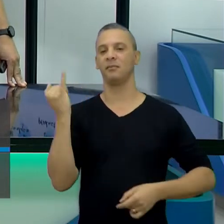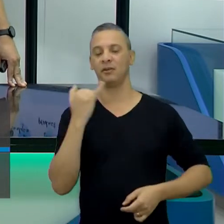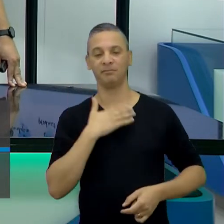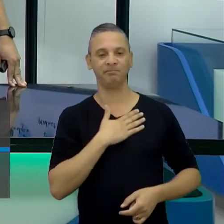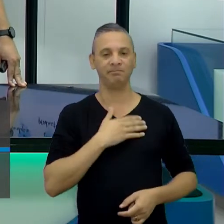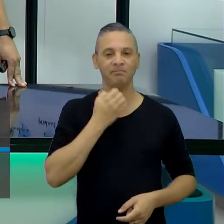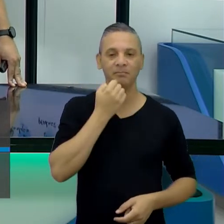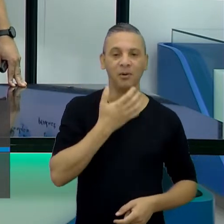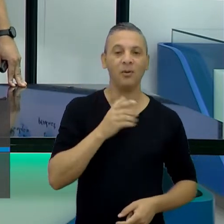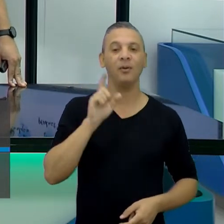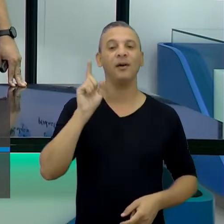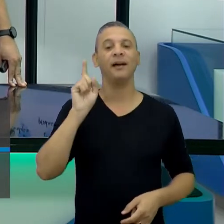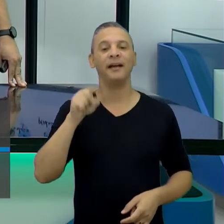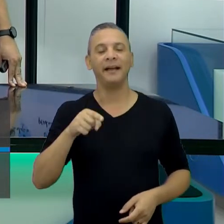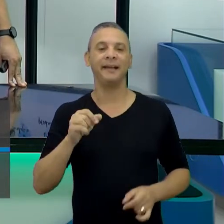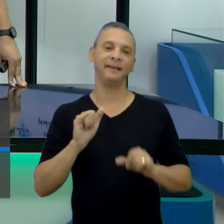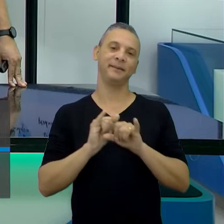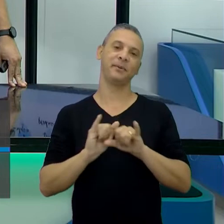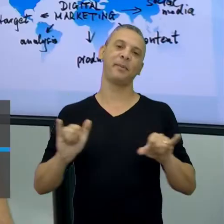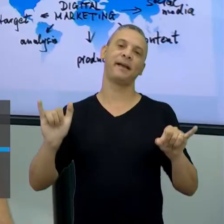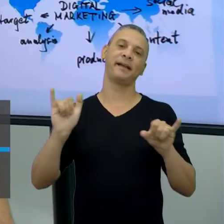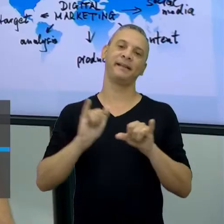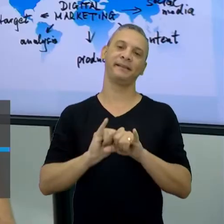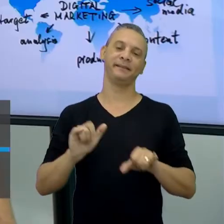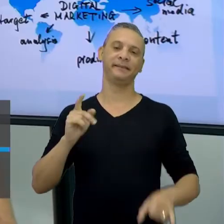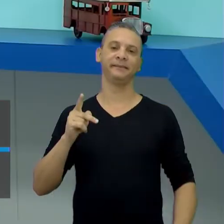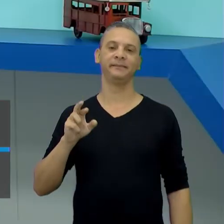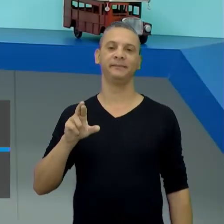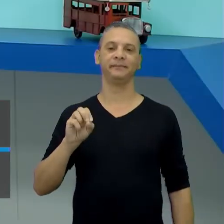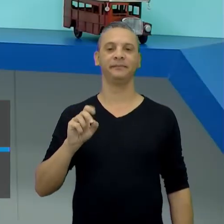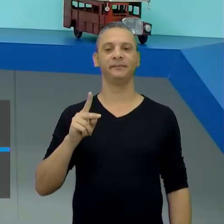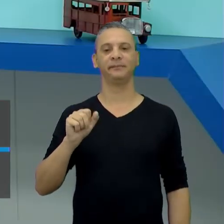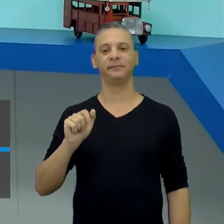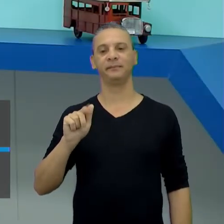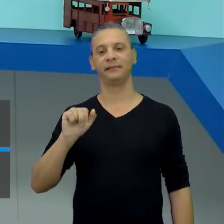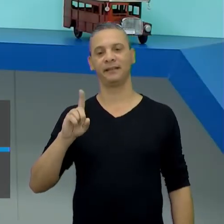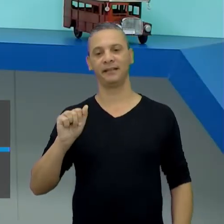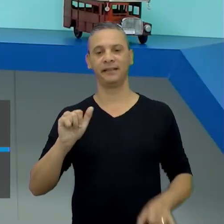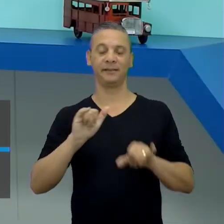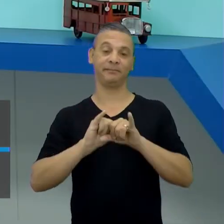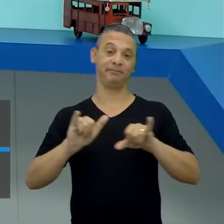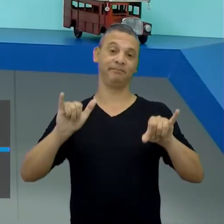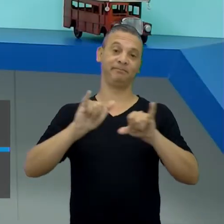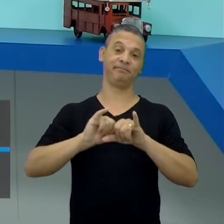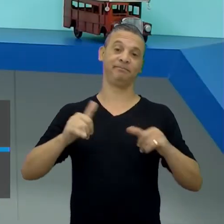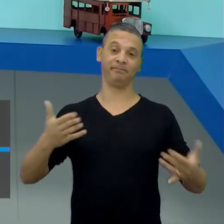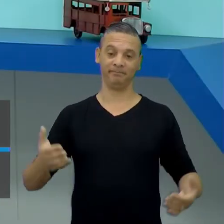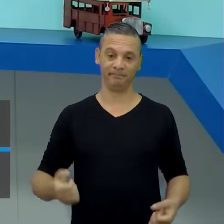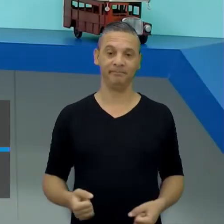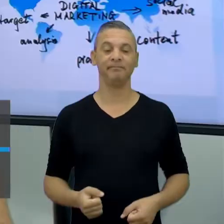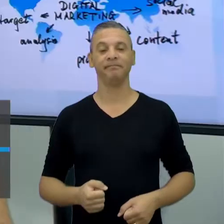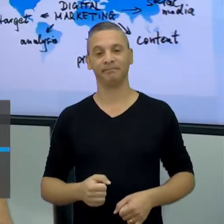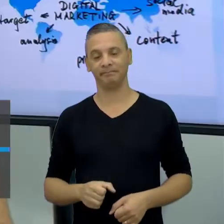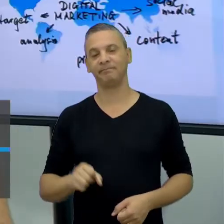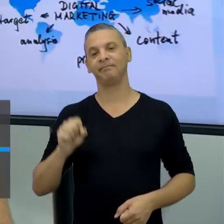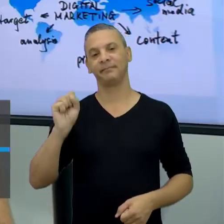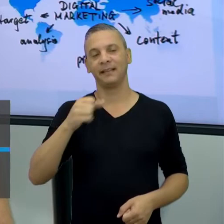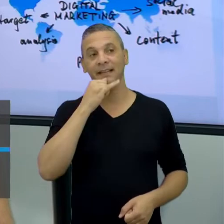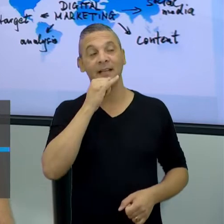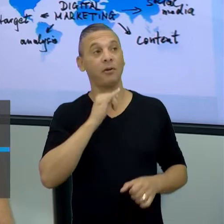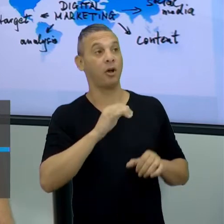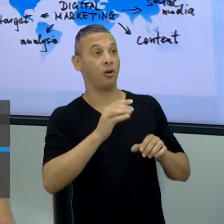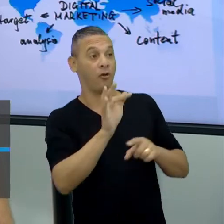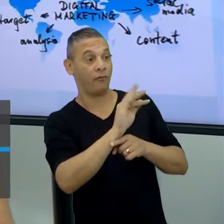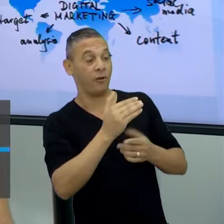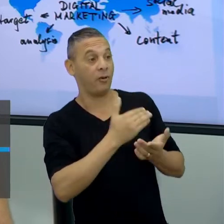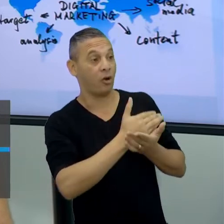no final é o quê? É uma propaganda, é o conteúdo patrocinado. Estreia do não sei o que, dia tal, também. Exato. Olha